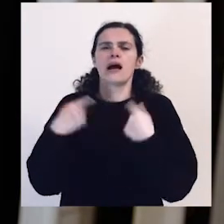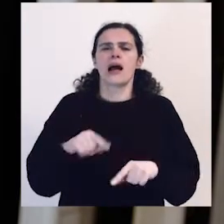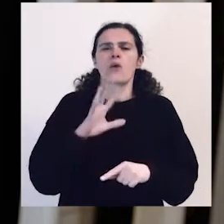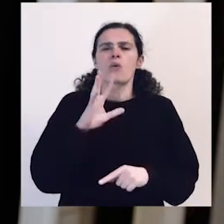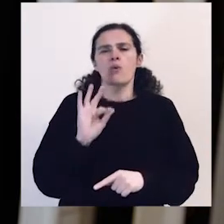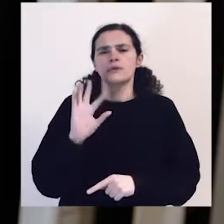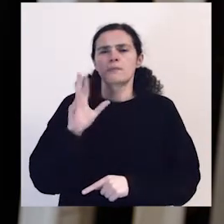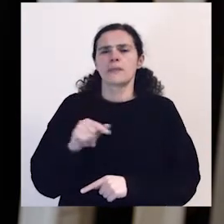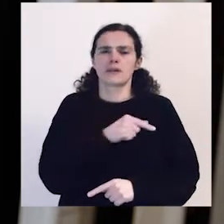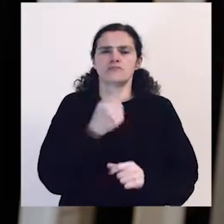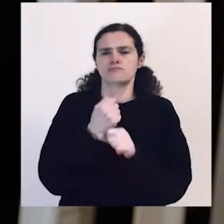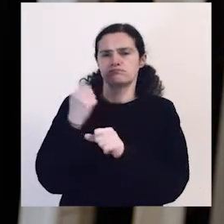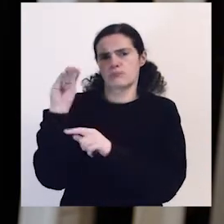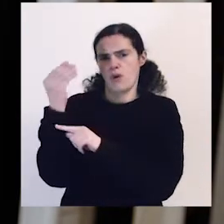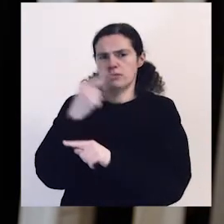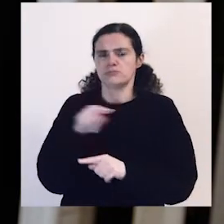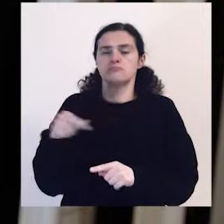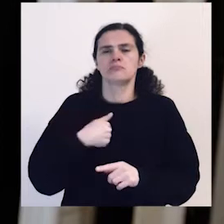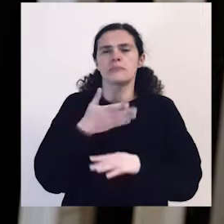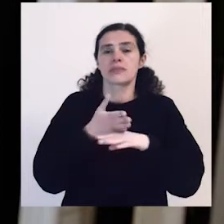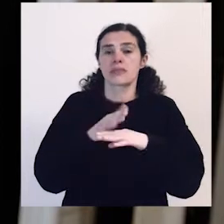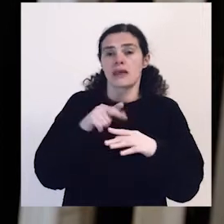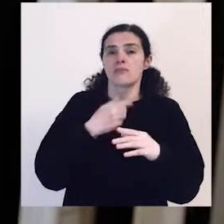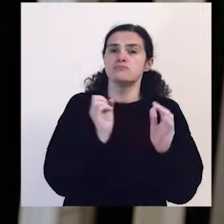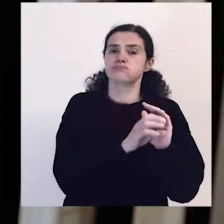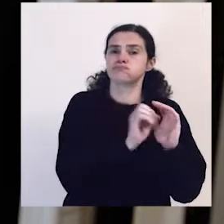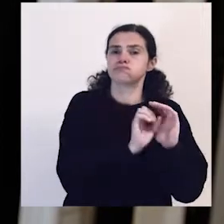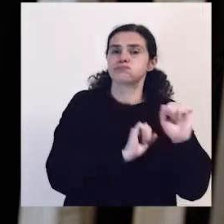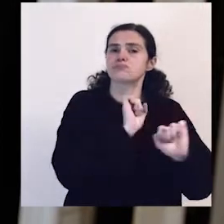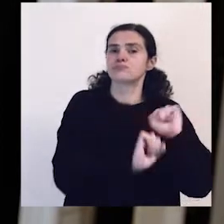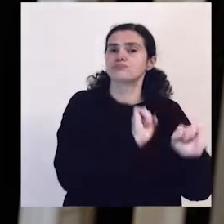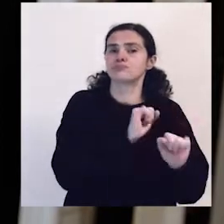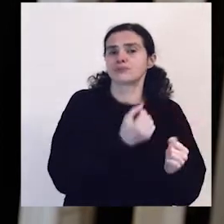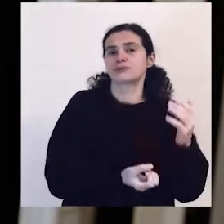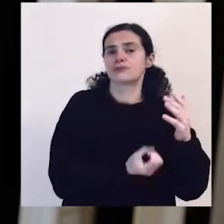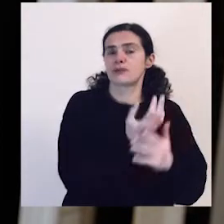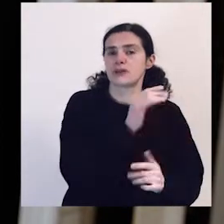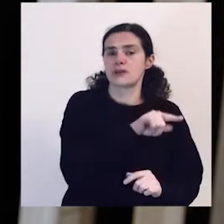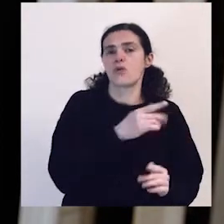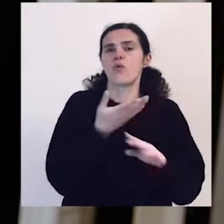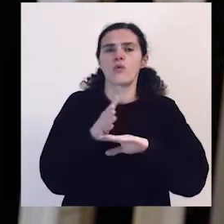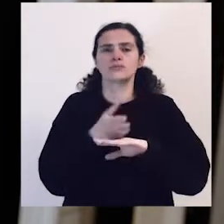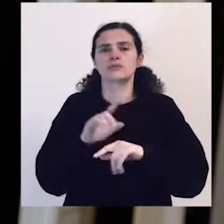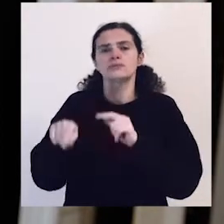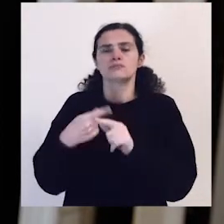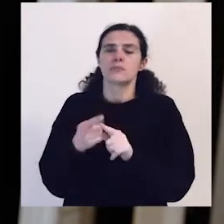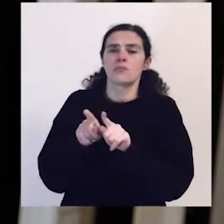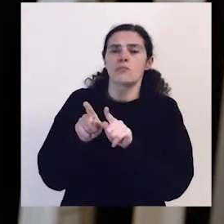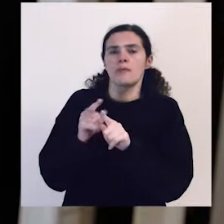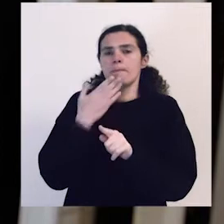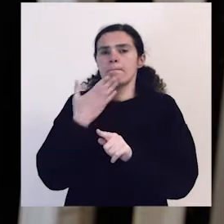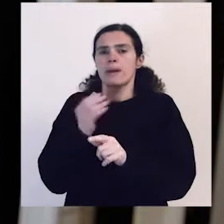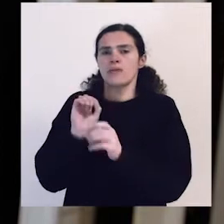4.000 obras, das quais cerca de metade fazem parte do acervo próprio da Fundação, e as restantes são